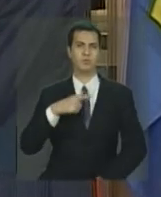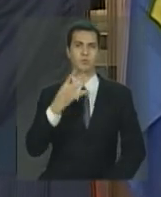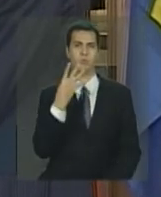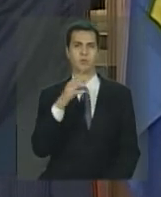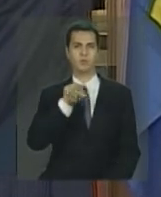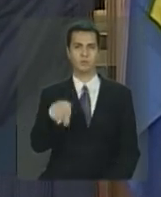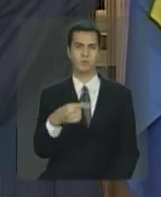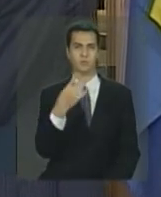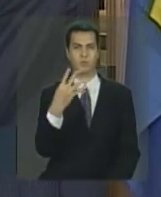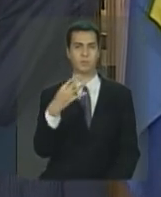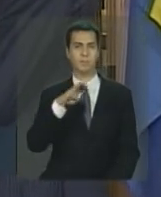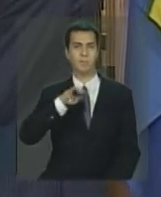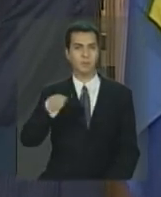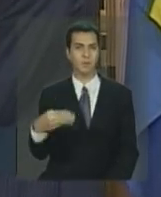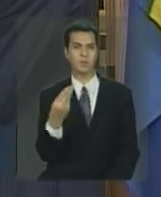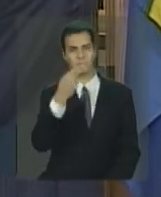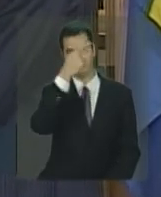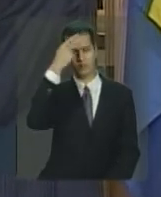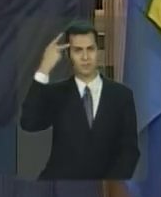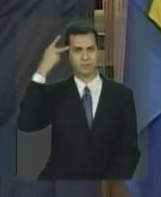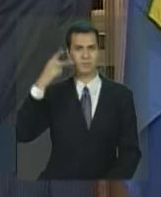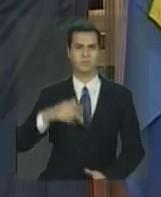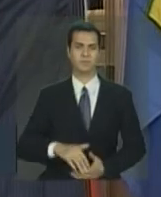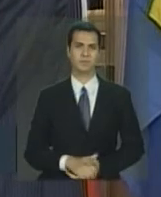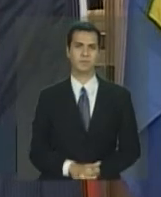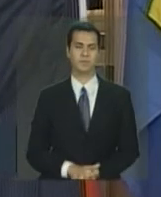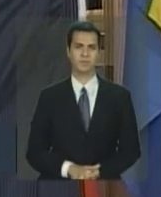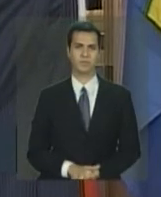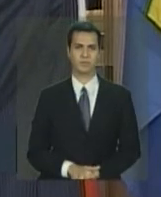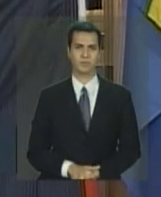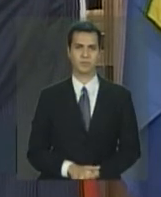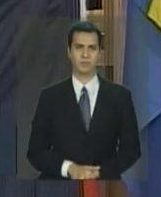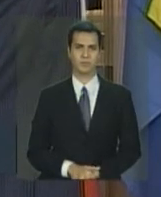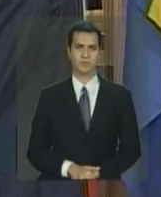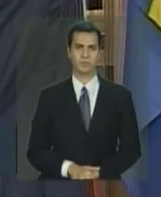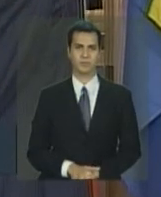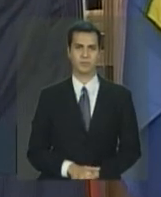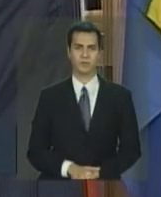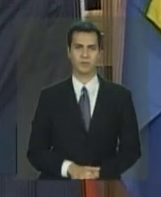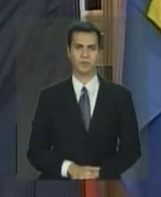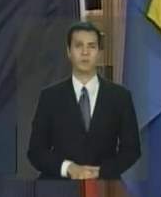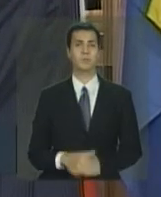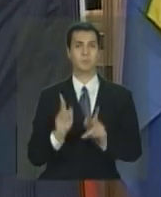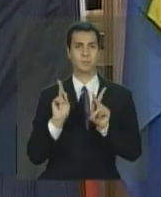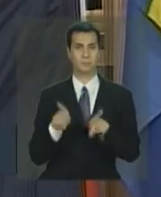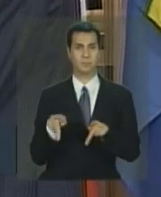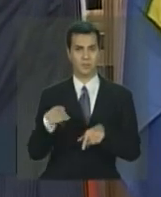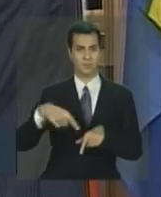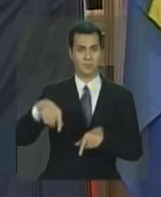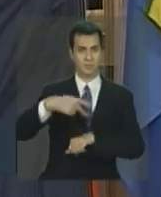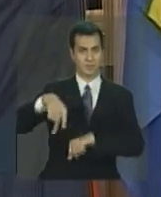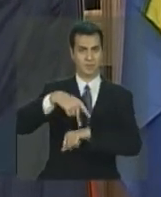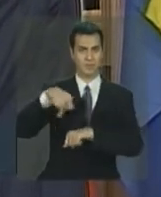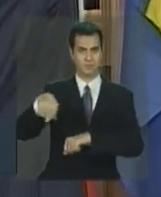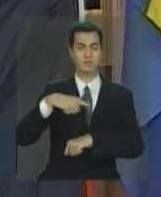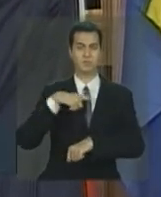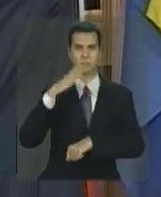4,4 milhões de habitantes. O país é predominantemente urbano,